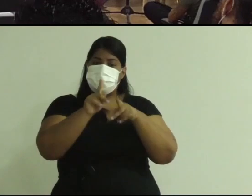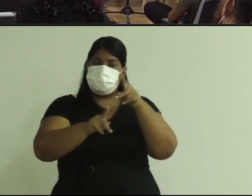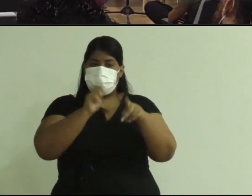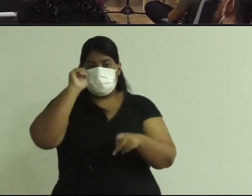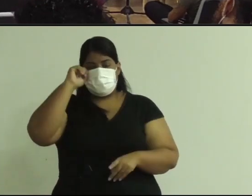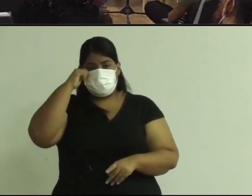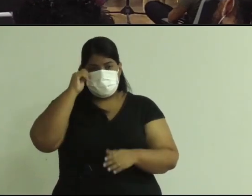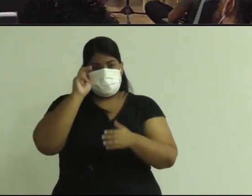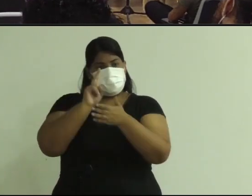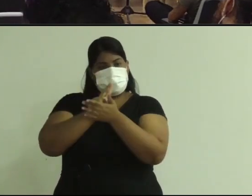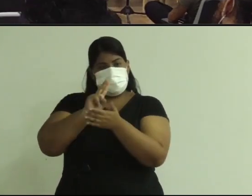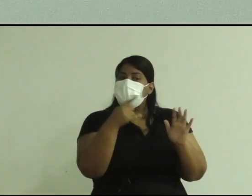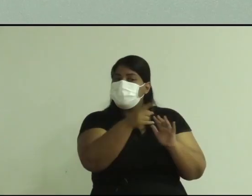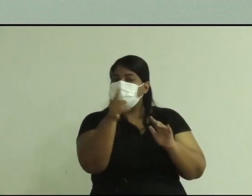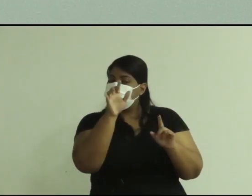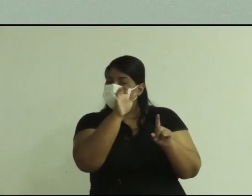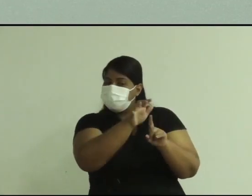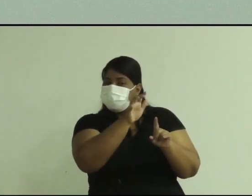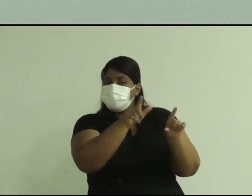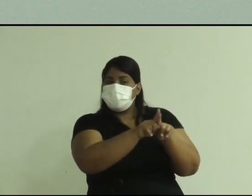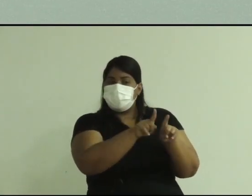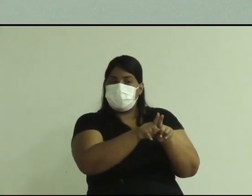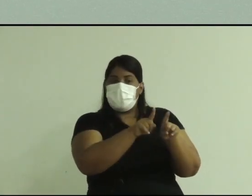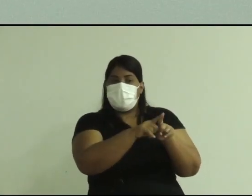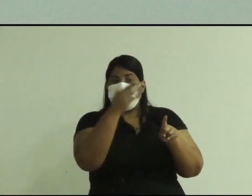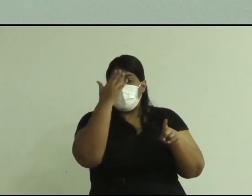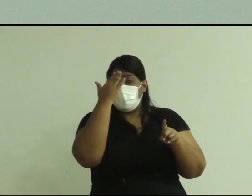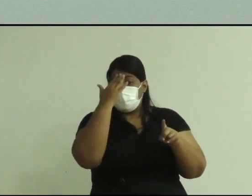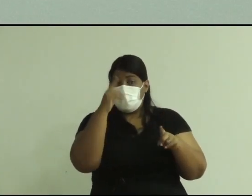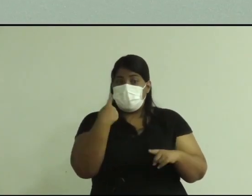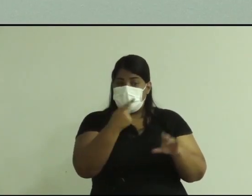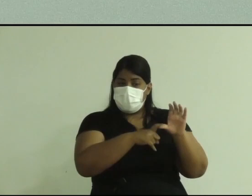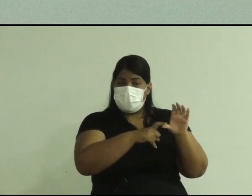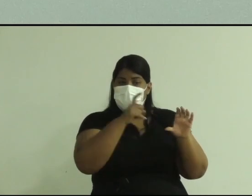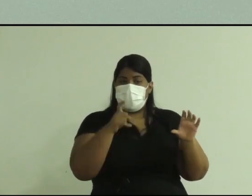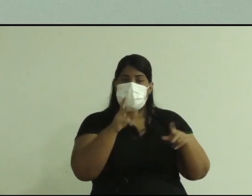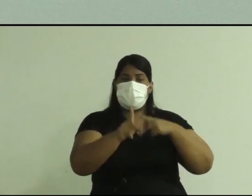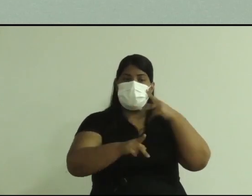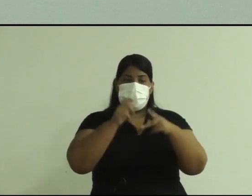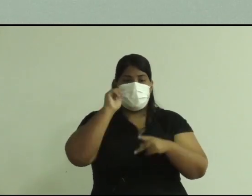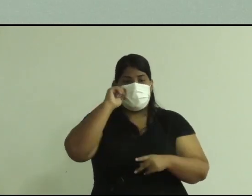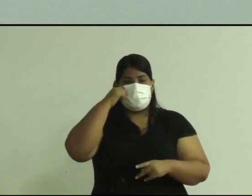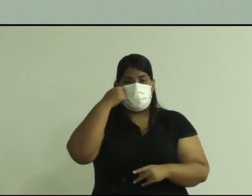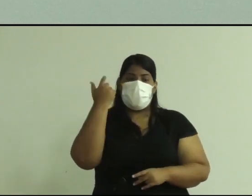negros, indígenas, dentro da história do Brasil. Para que a gente possa ter essa independência da população negra,